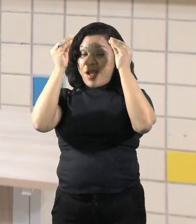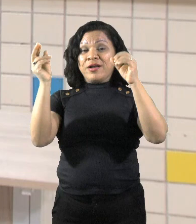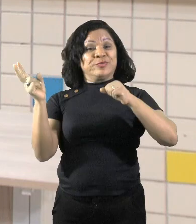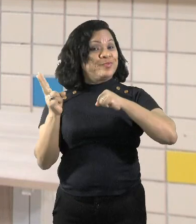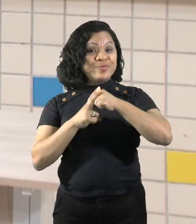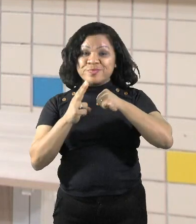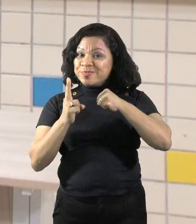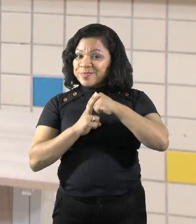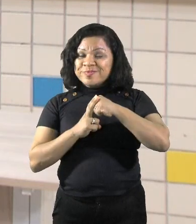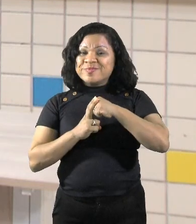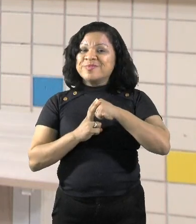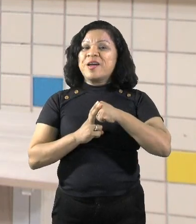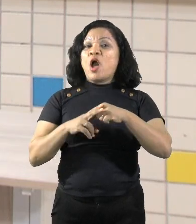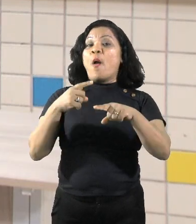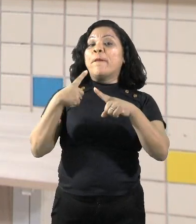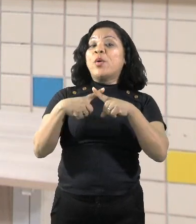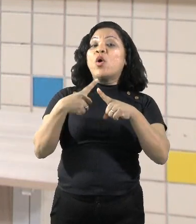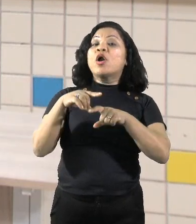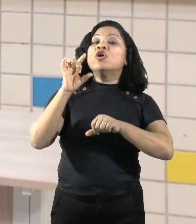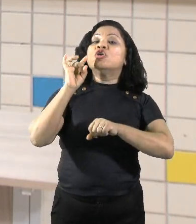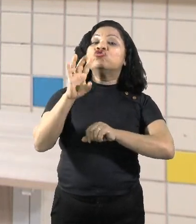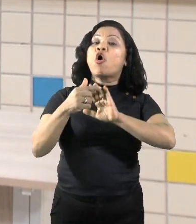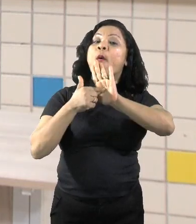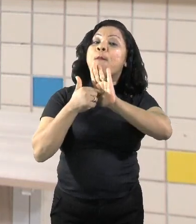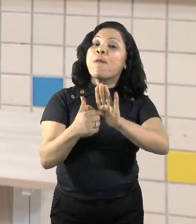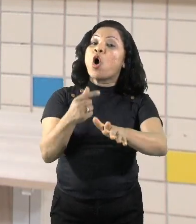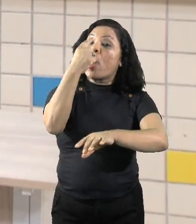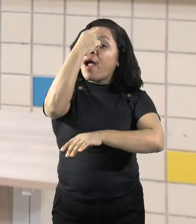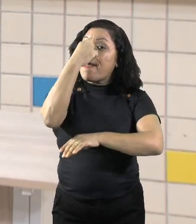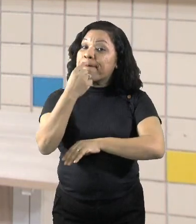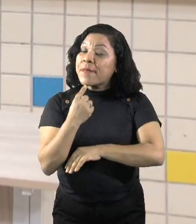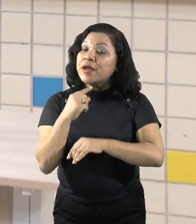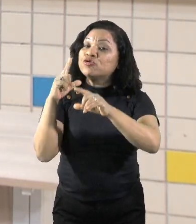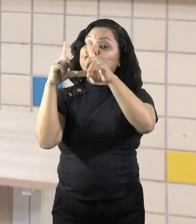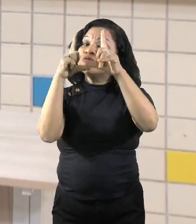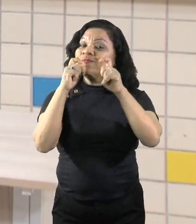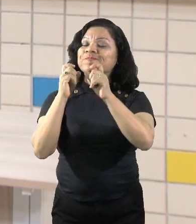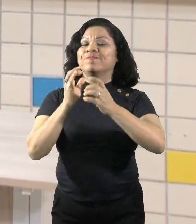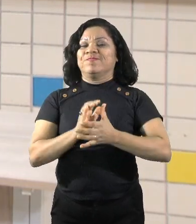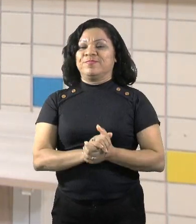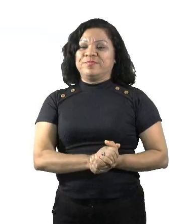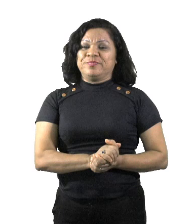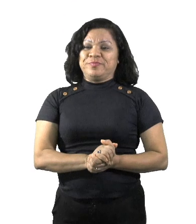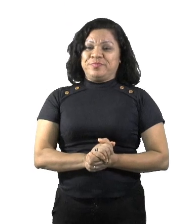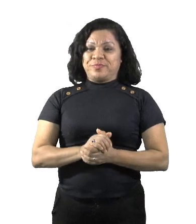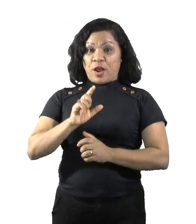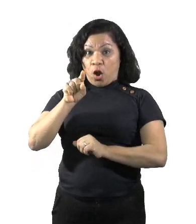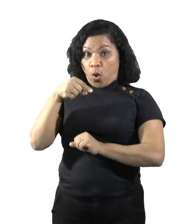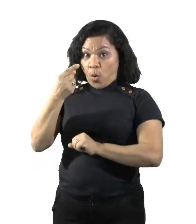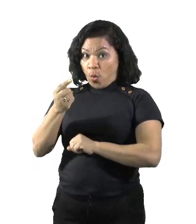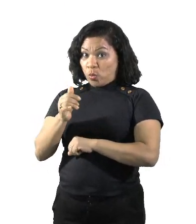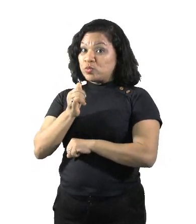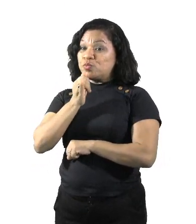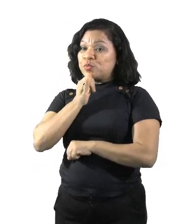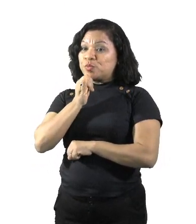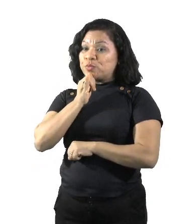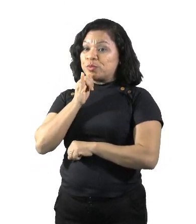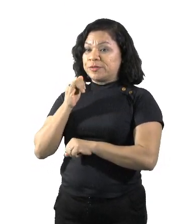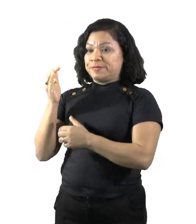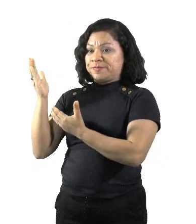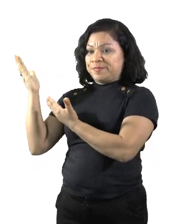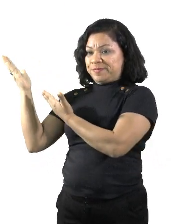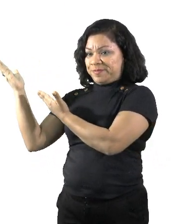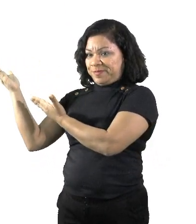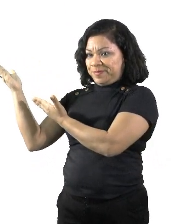a imagem, só a figura. Muito bem. Olha esse outro exemplo. E agora,